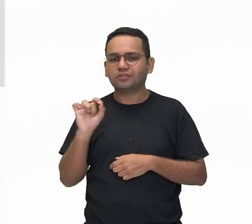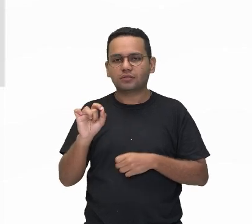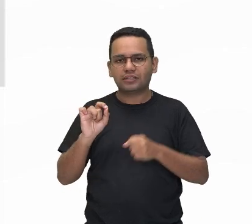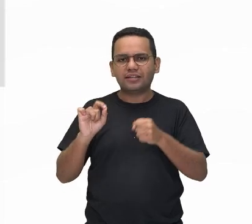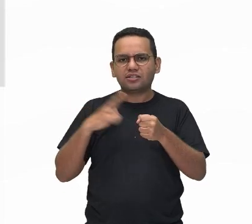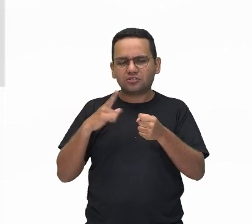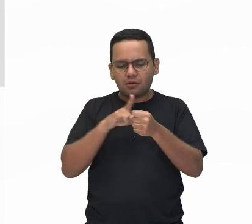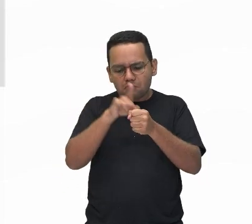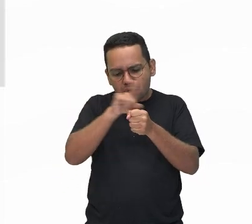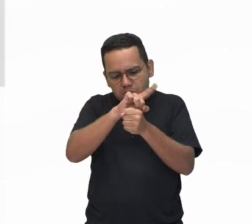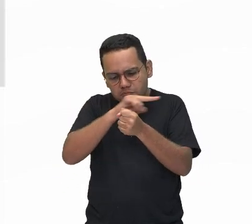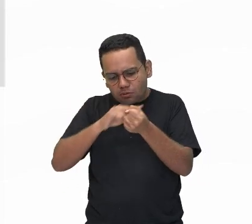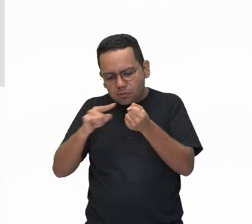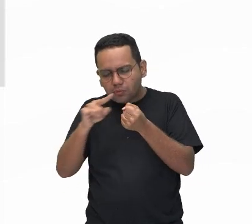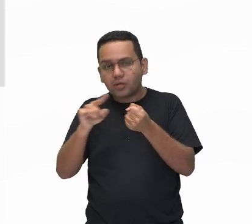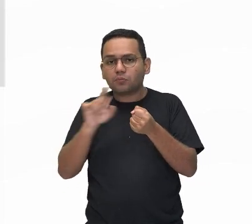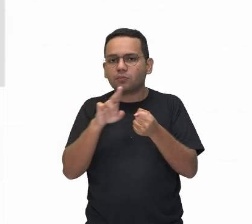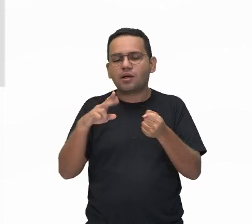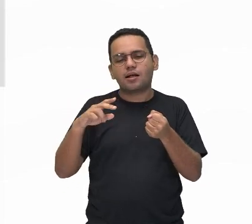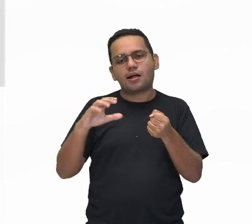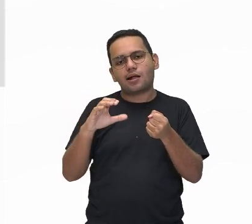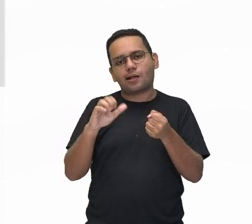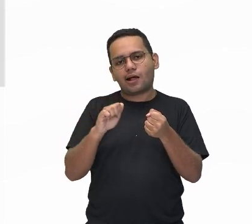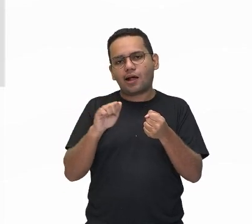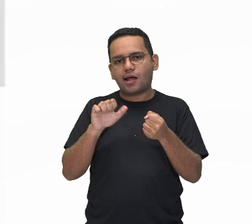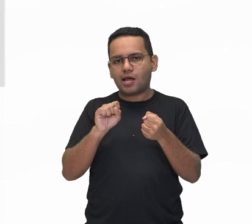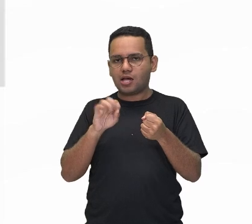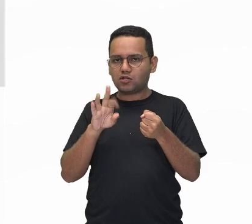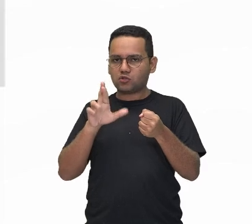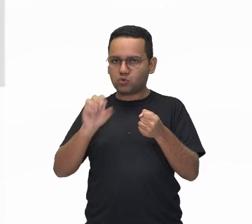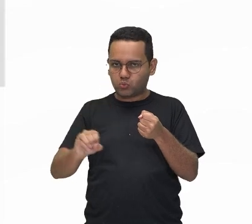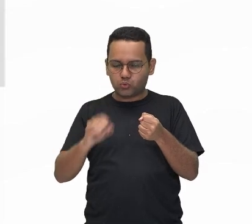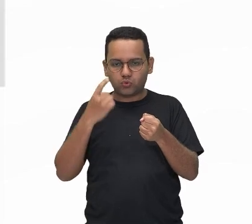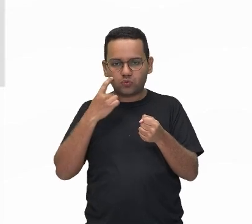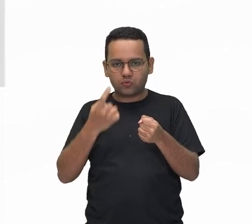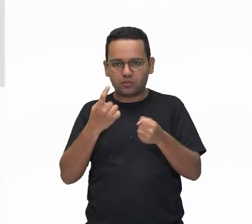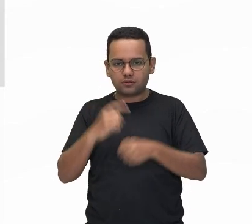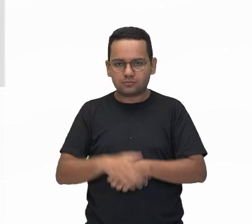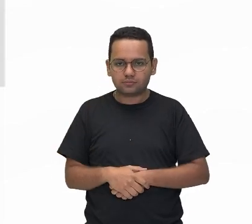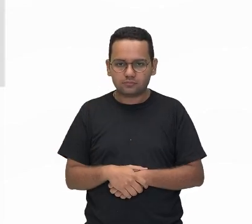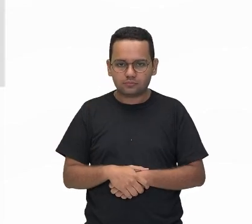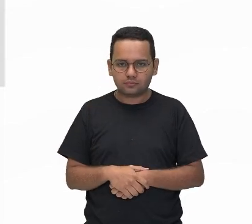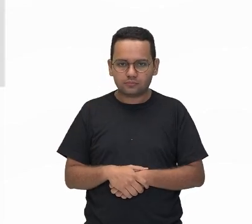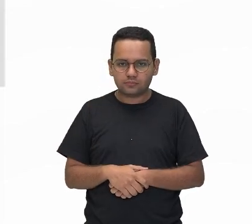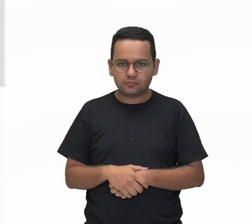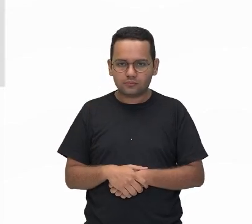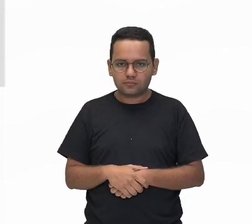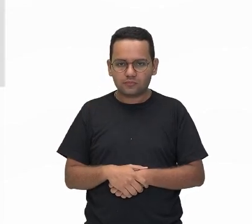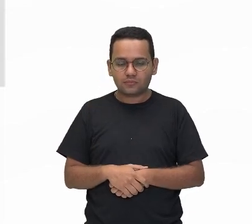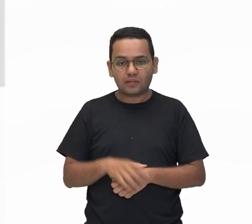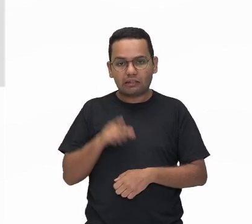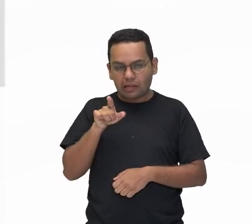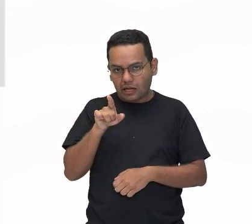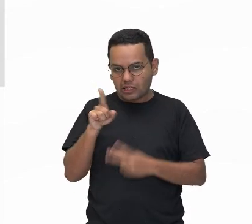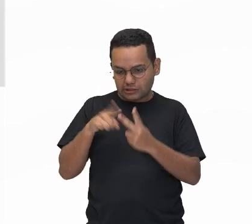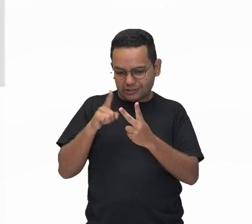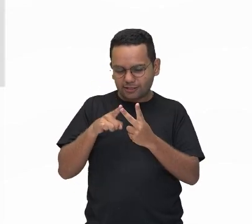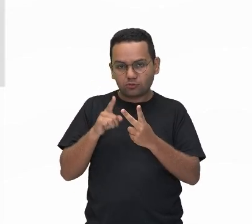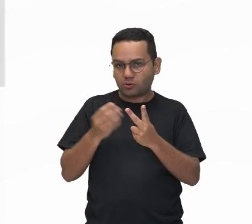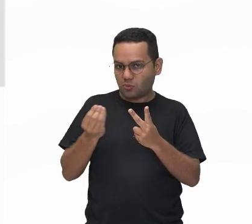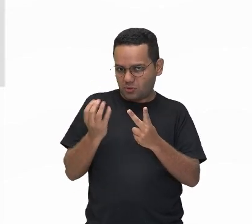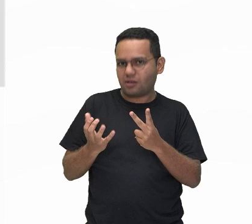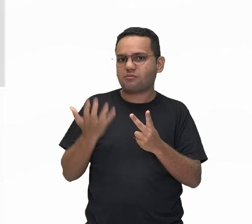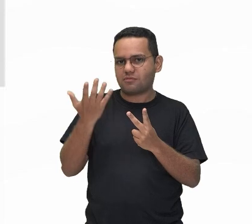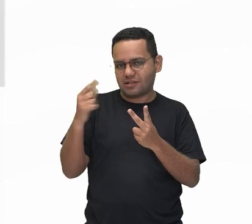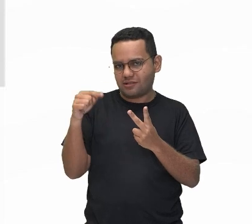como caestos. Então, vocês observem bem essa imagem, já dá para ter uma noção como é que essa luta acontecia.